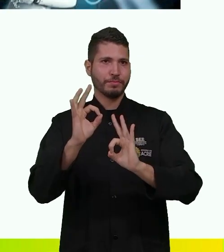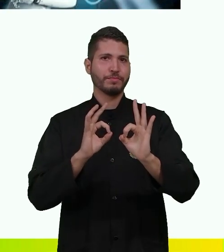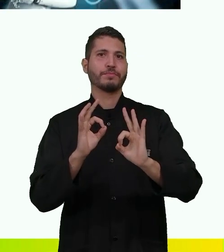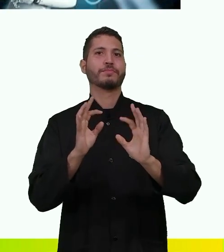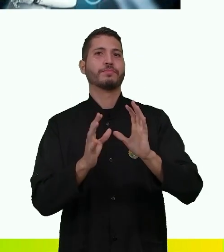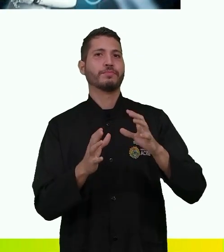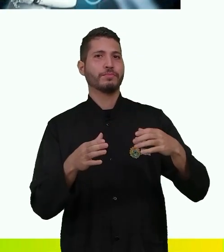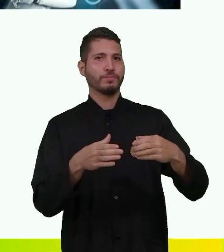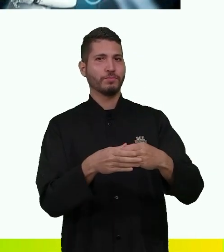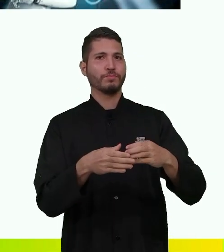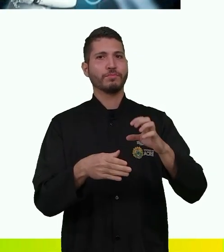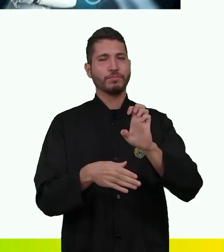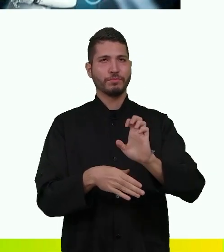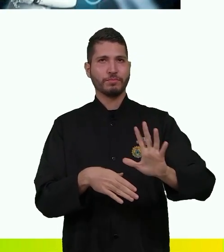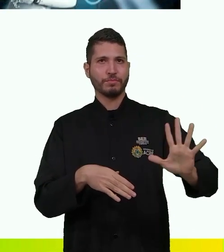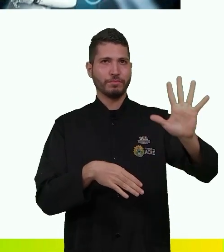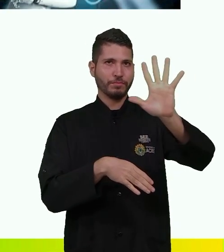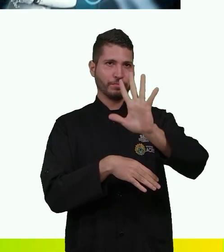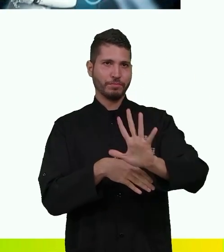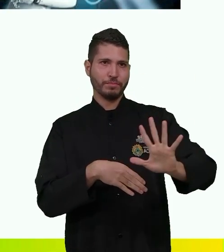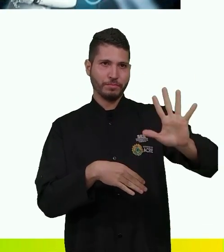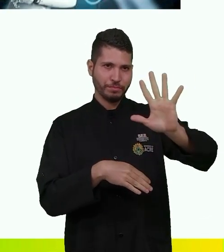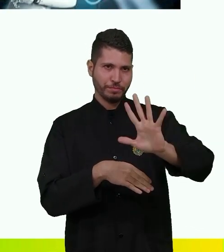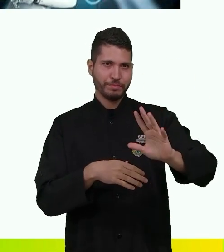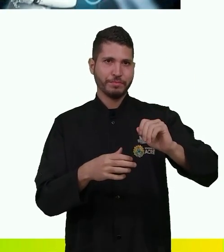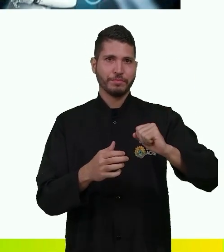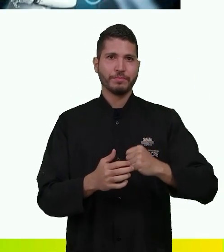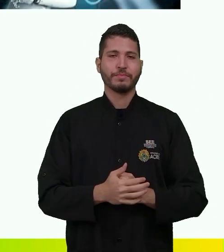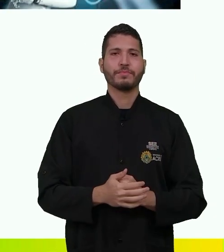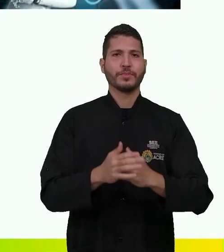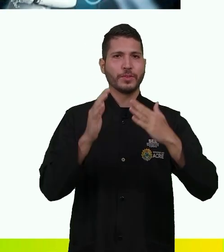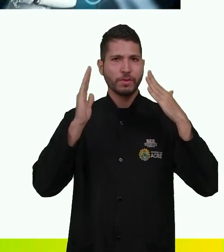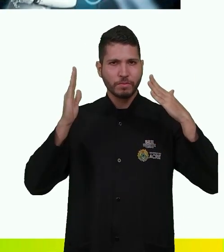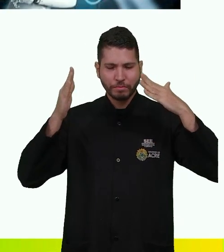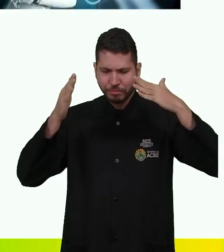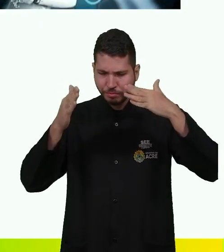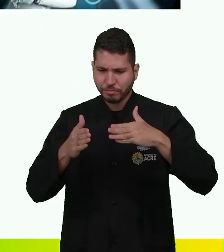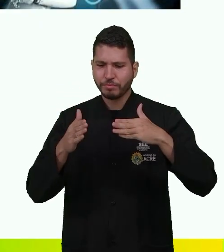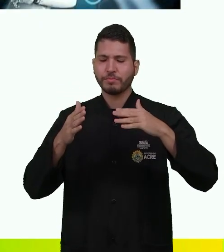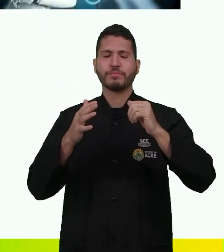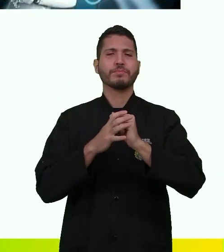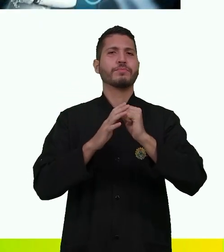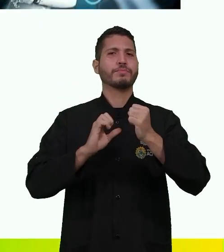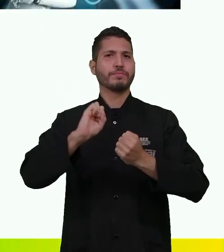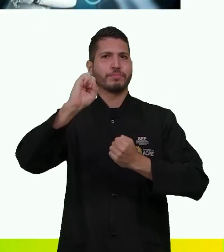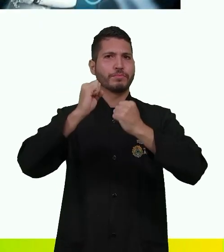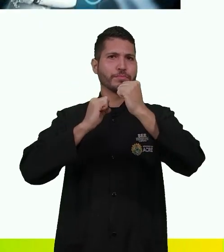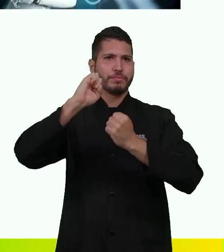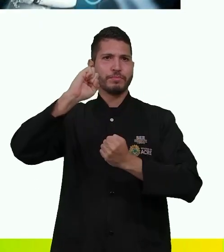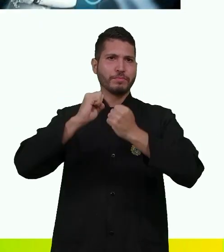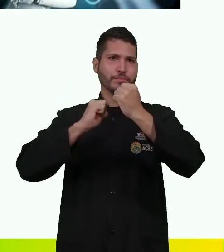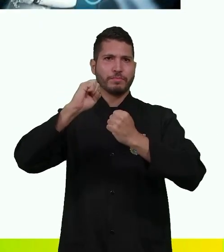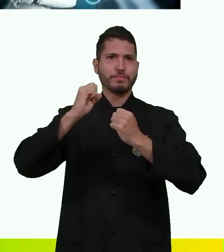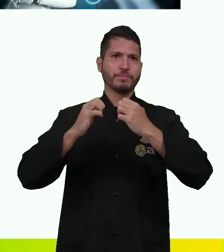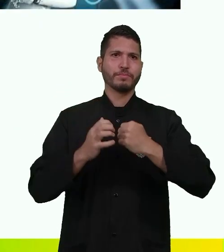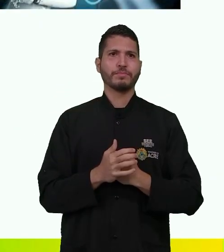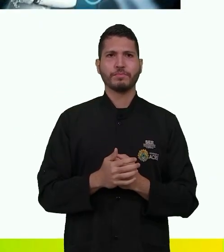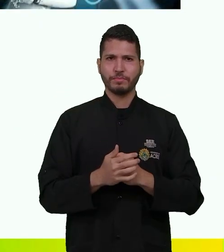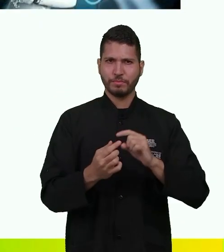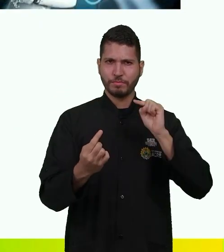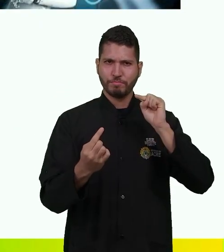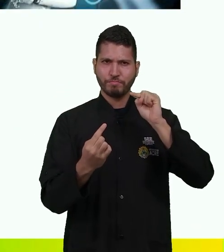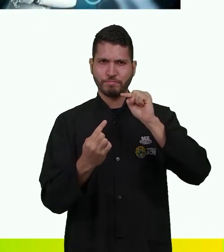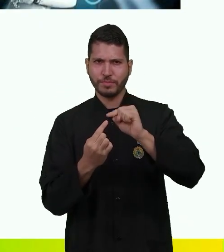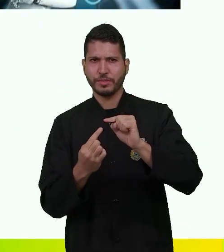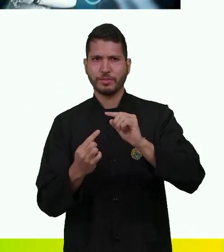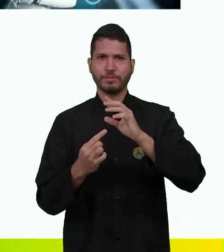Europeia. Através dele, se pretende fomentar uma atividade industrial que ultrapasse objetivos técnicos